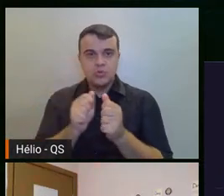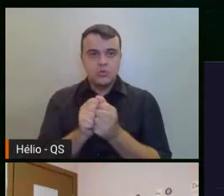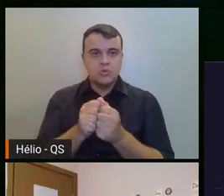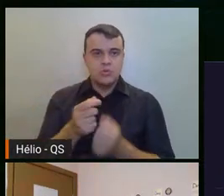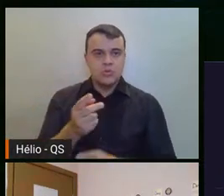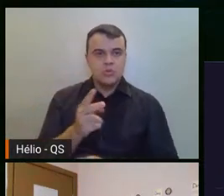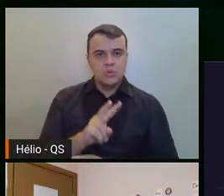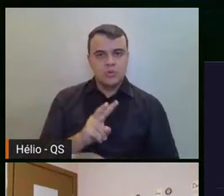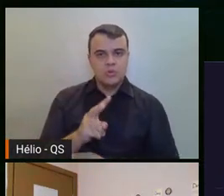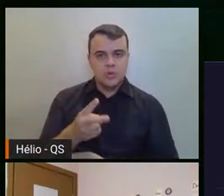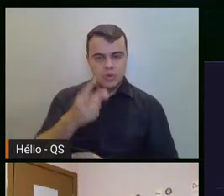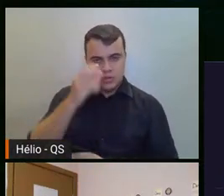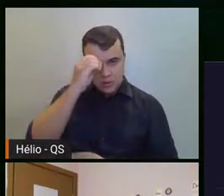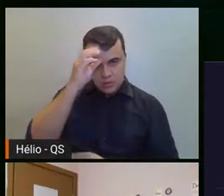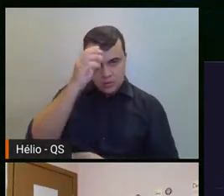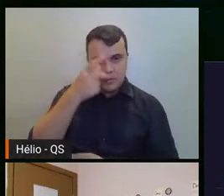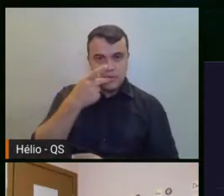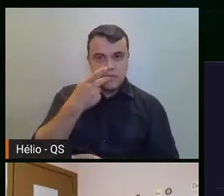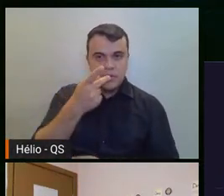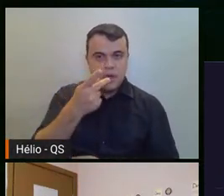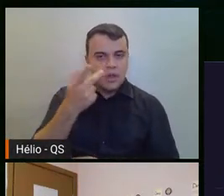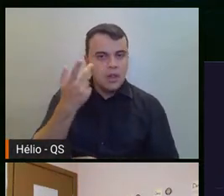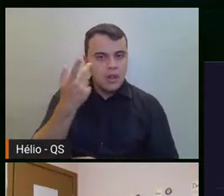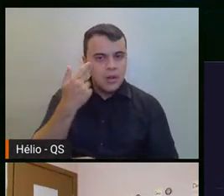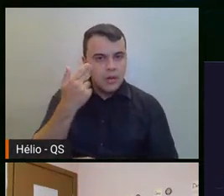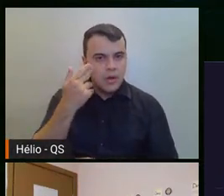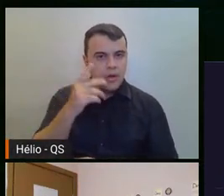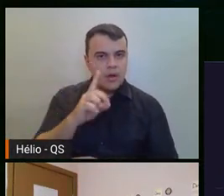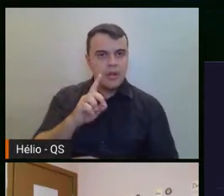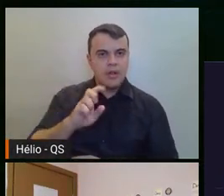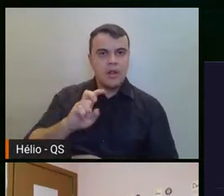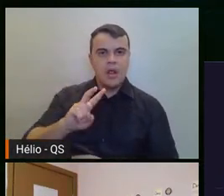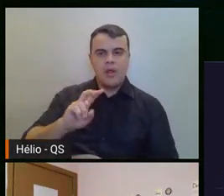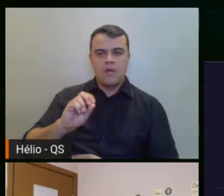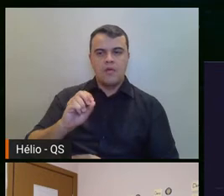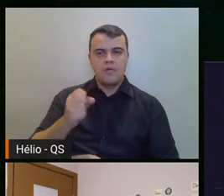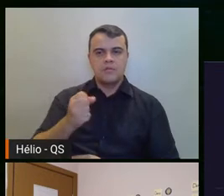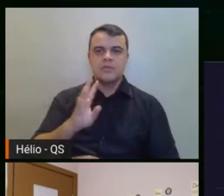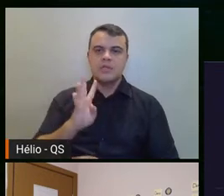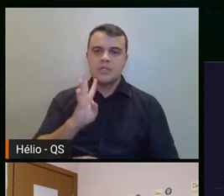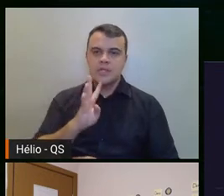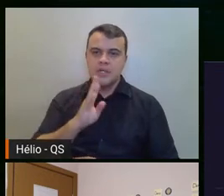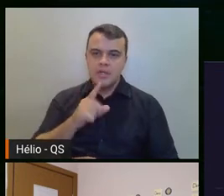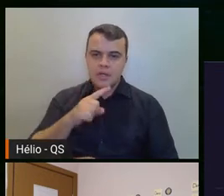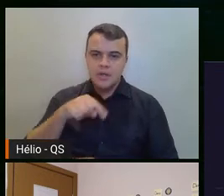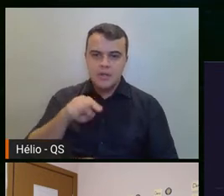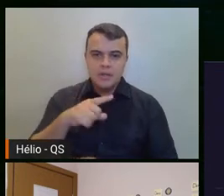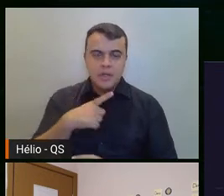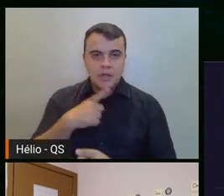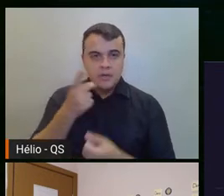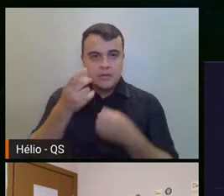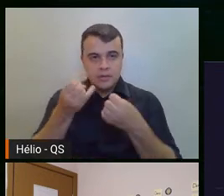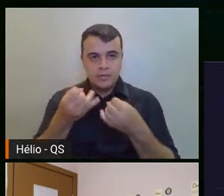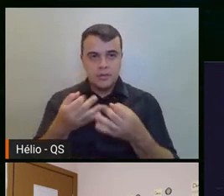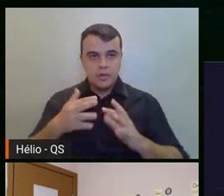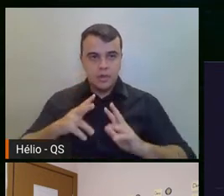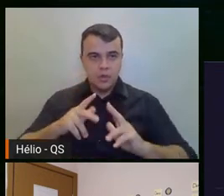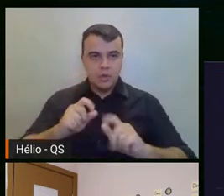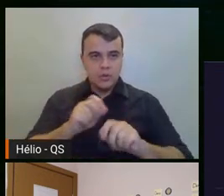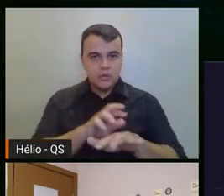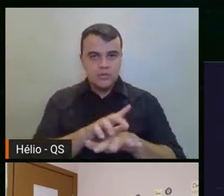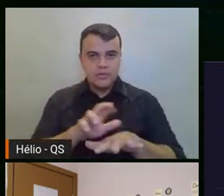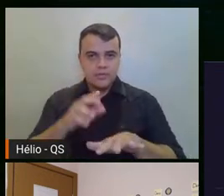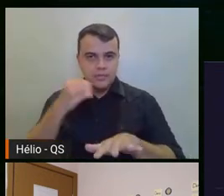dois mundos né então é meio um caminho natural aí o Devotos então bacana demais ó tem pessoal falando de todo tipo de